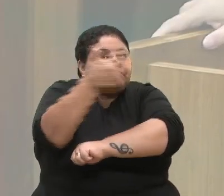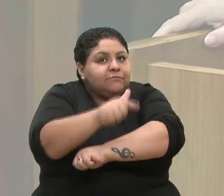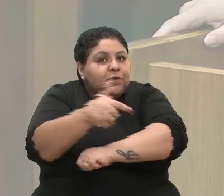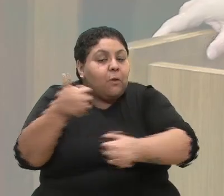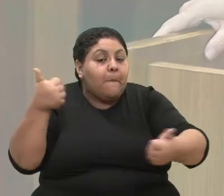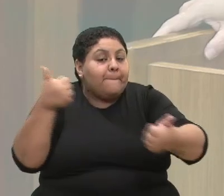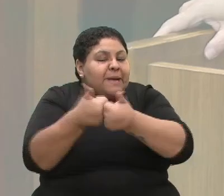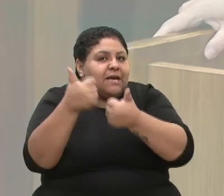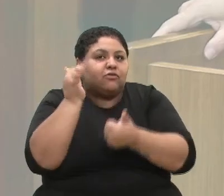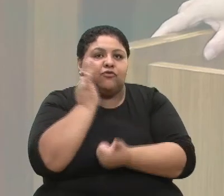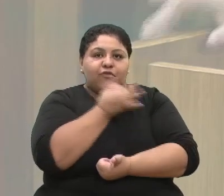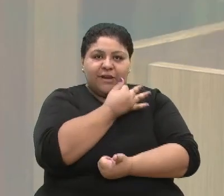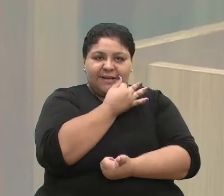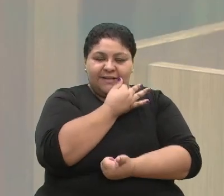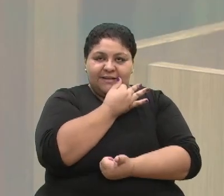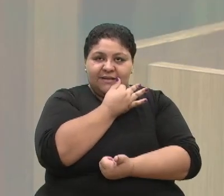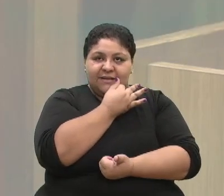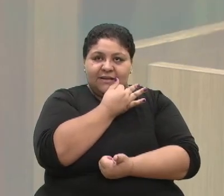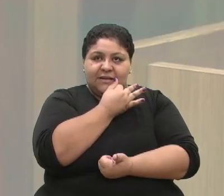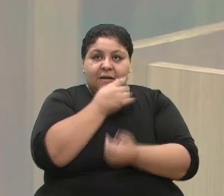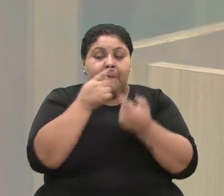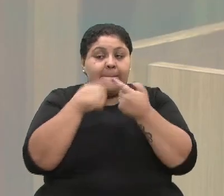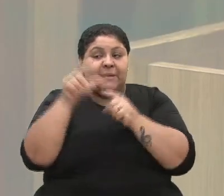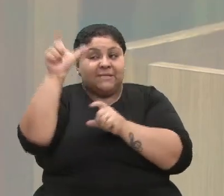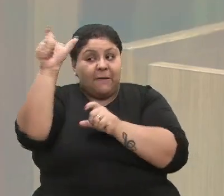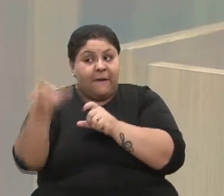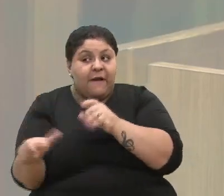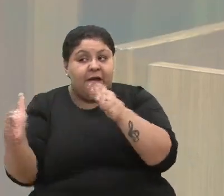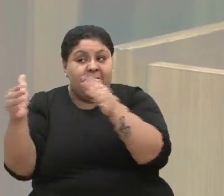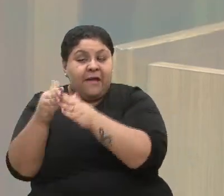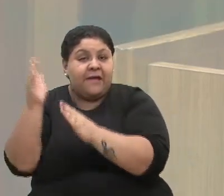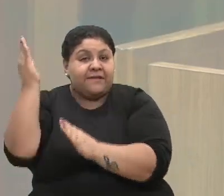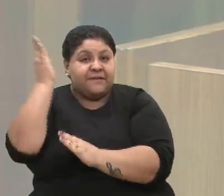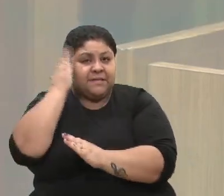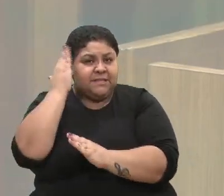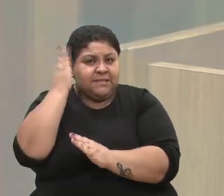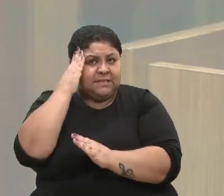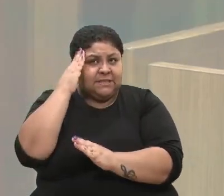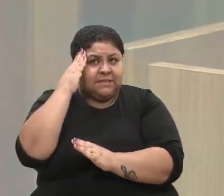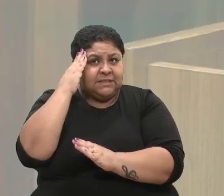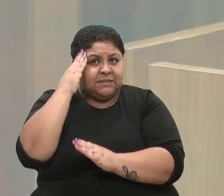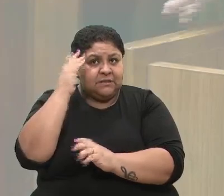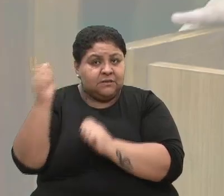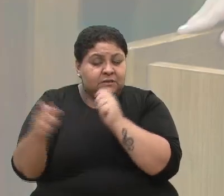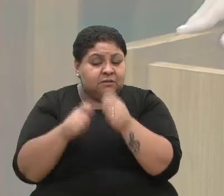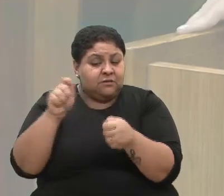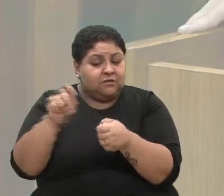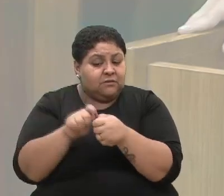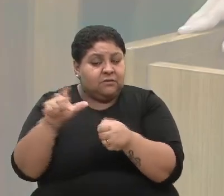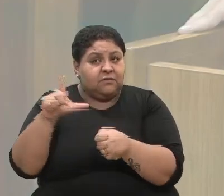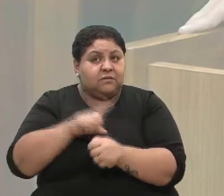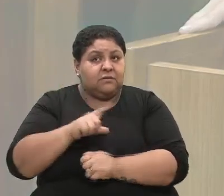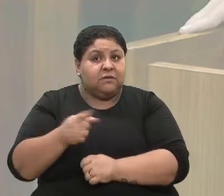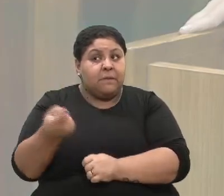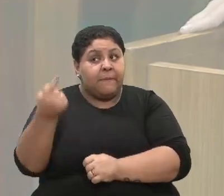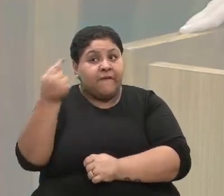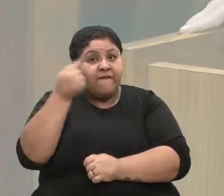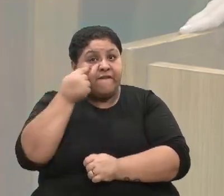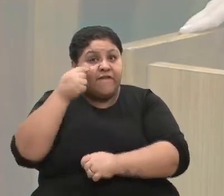da Forqueta. Mas aí um morador, que sabia do que nós estávamos fazendo, também viu um